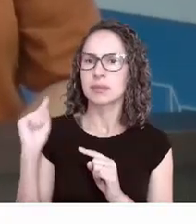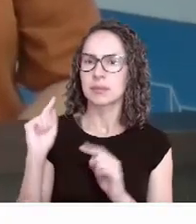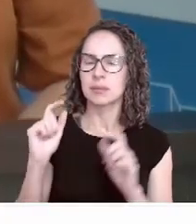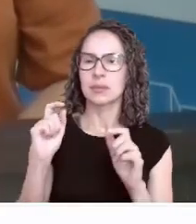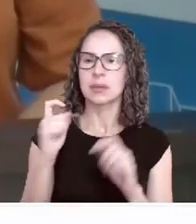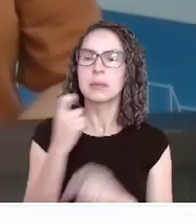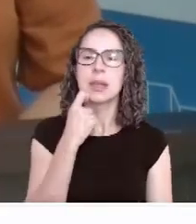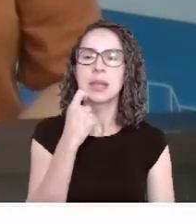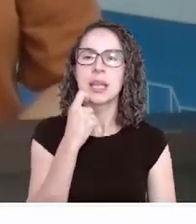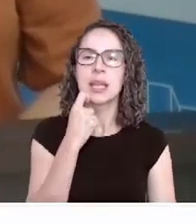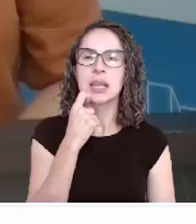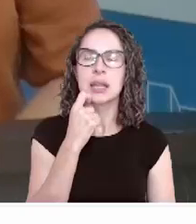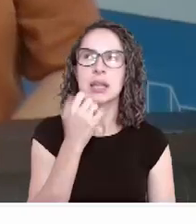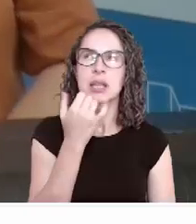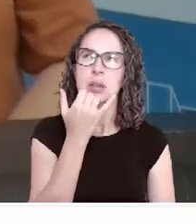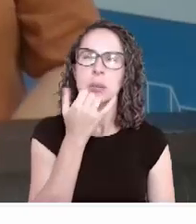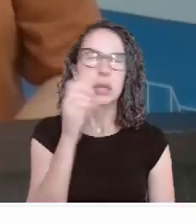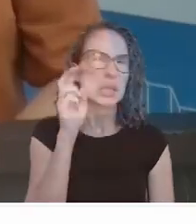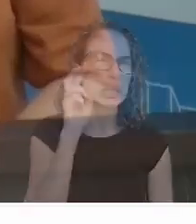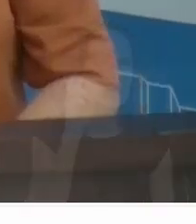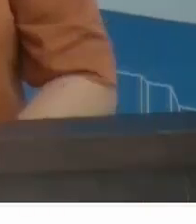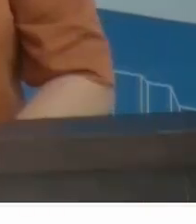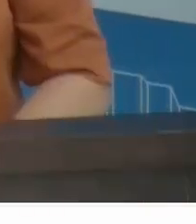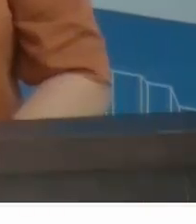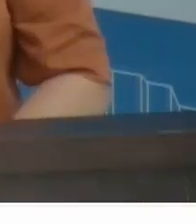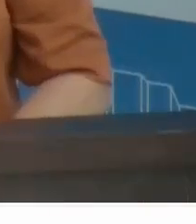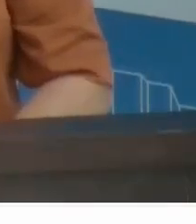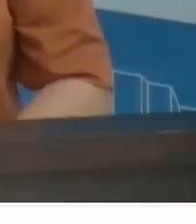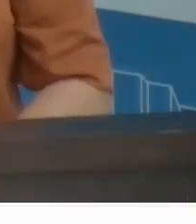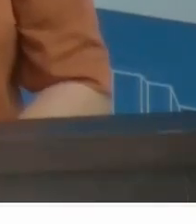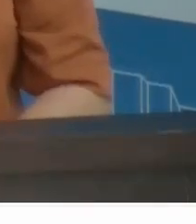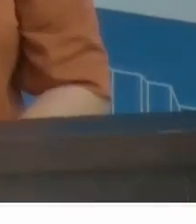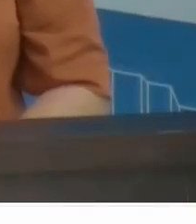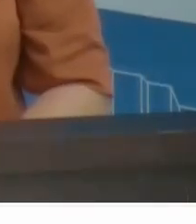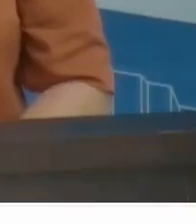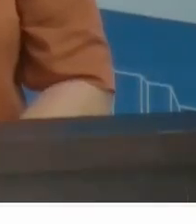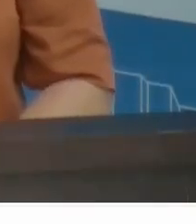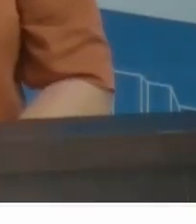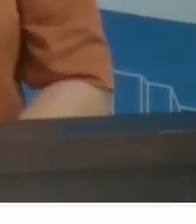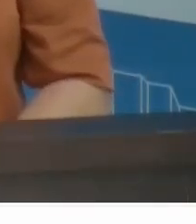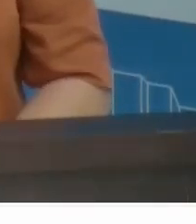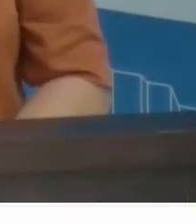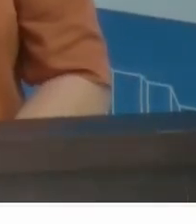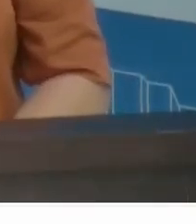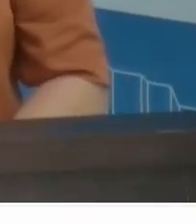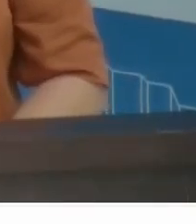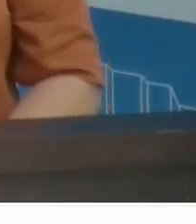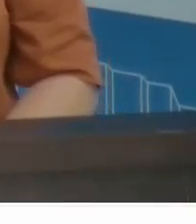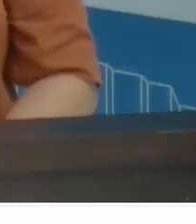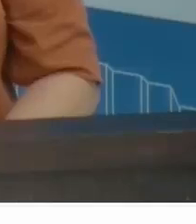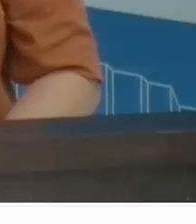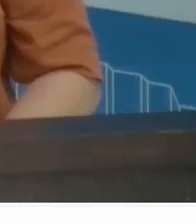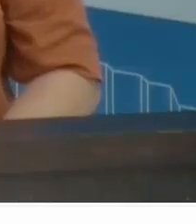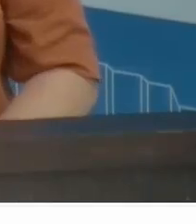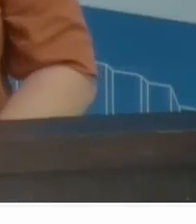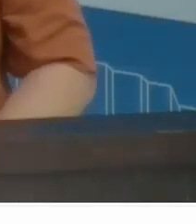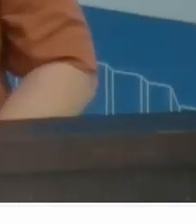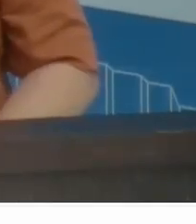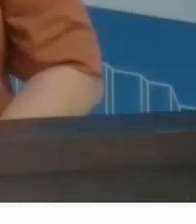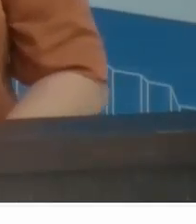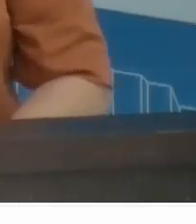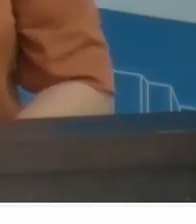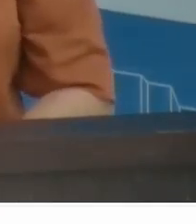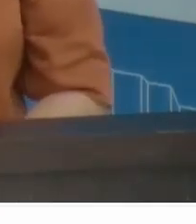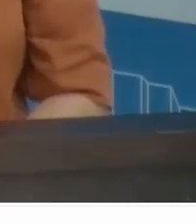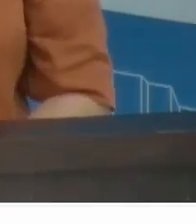sexta-feira, eu estive juntamente com o vereador Walker na clínica escola do